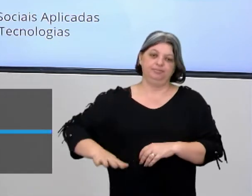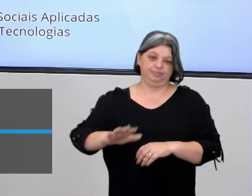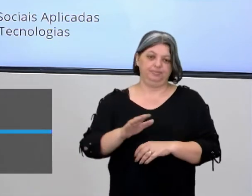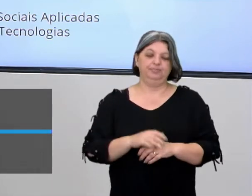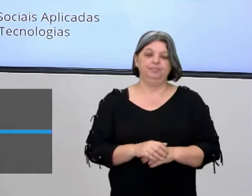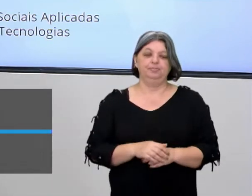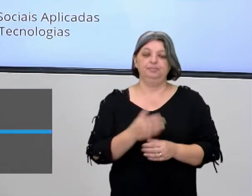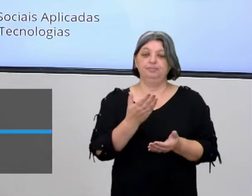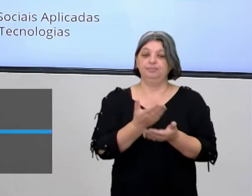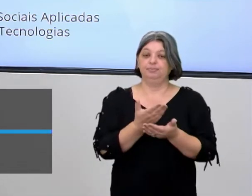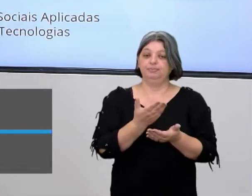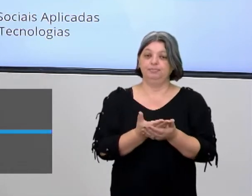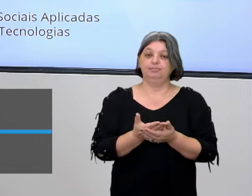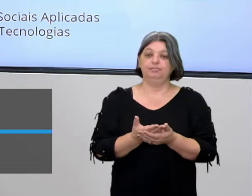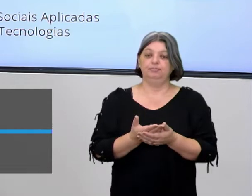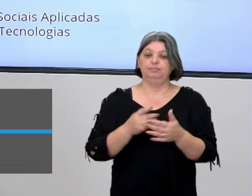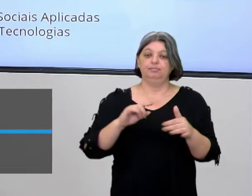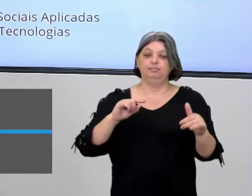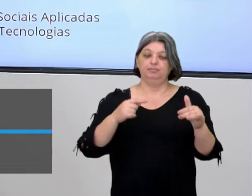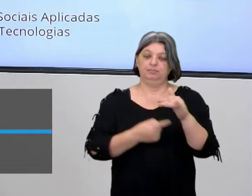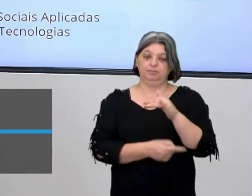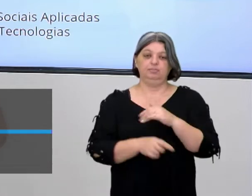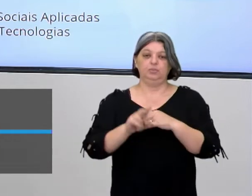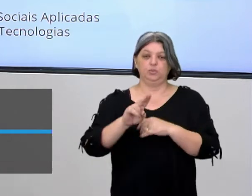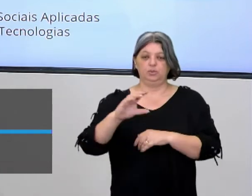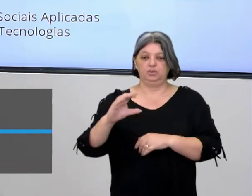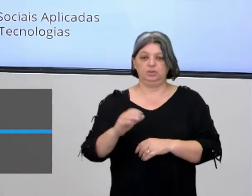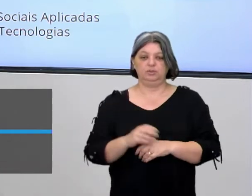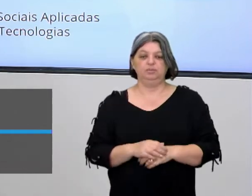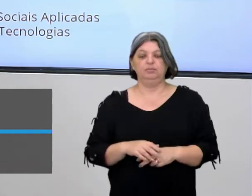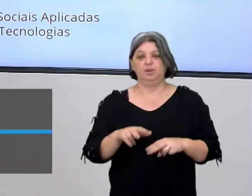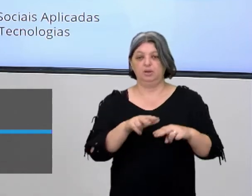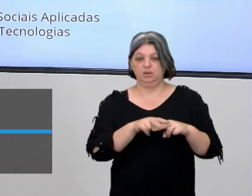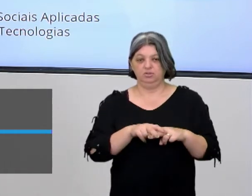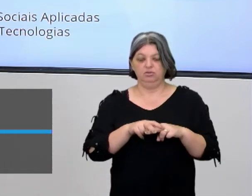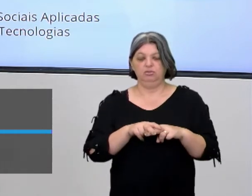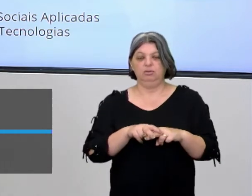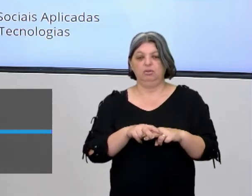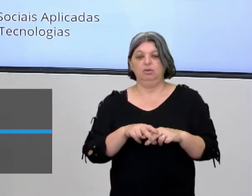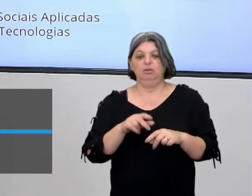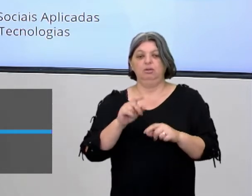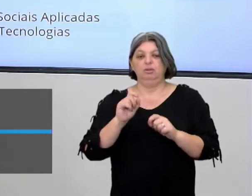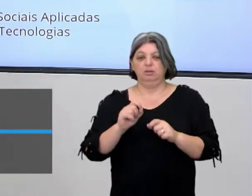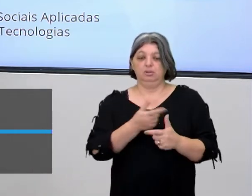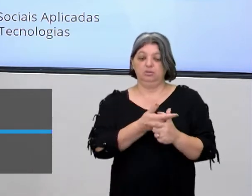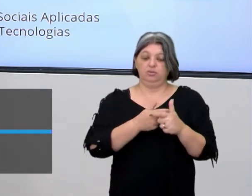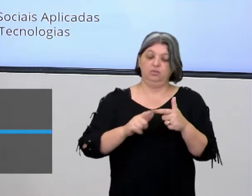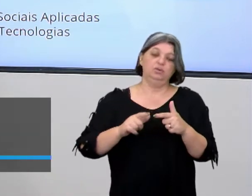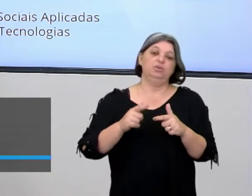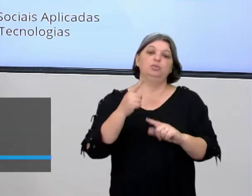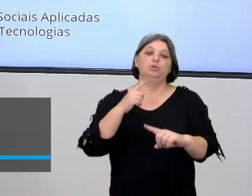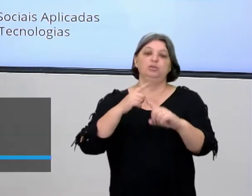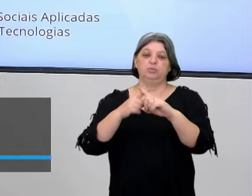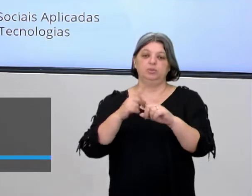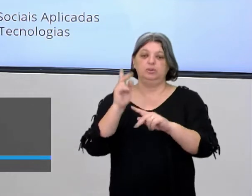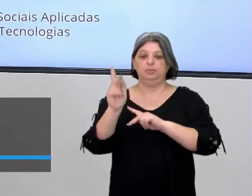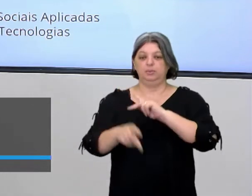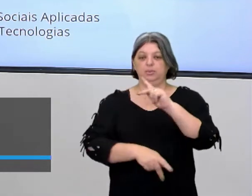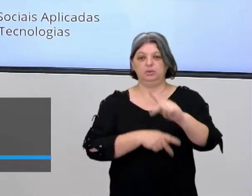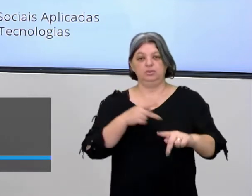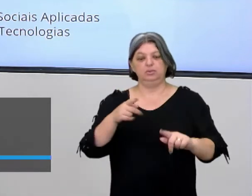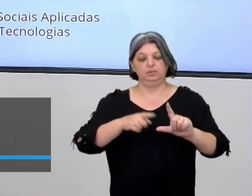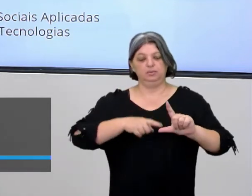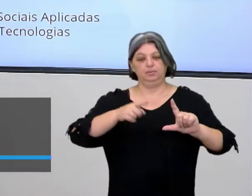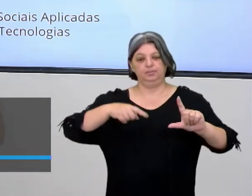mais uma aula do nosso aprofundamento curricular, o hashtag Quem Divide Multiplica, o População em Índices. Tudo bem